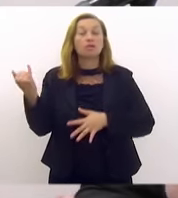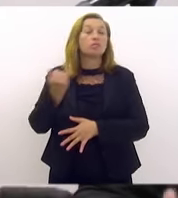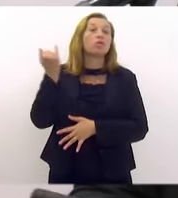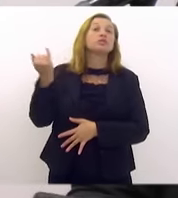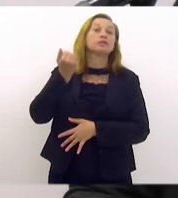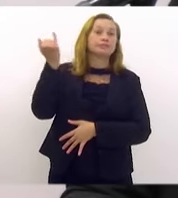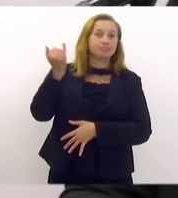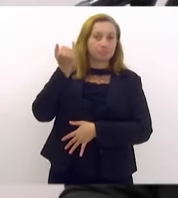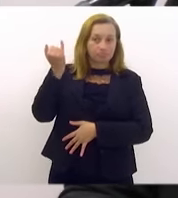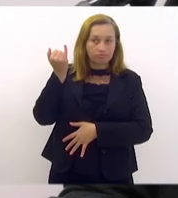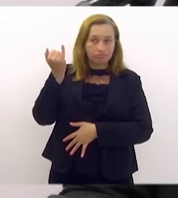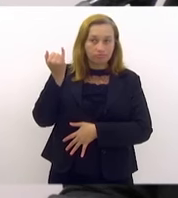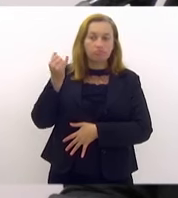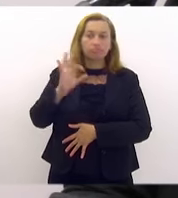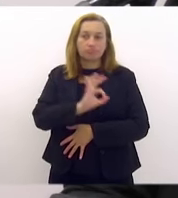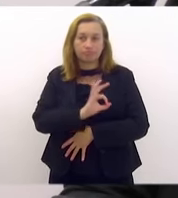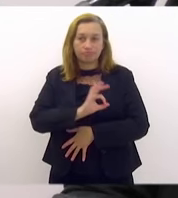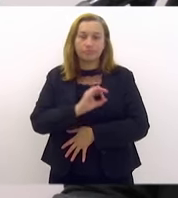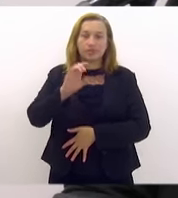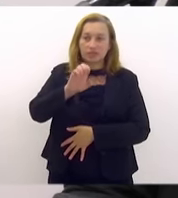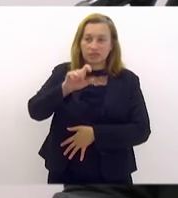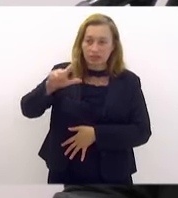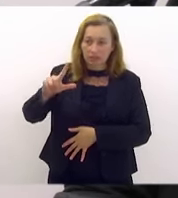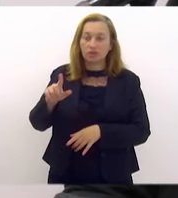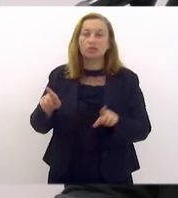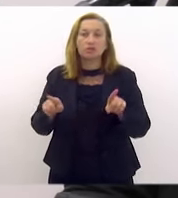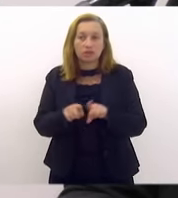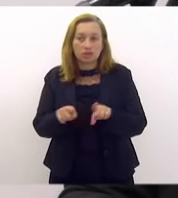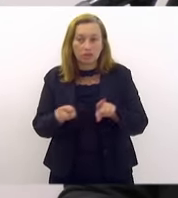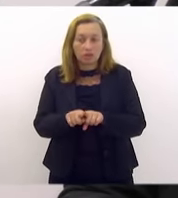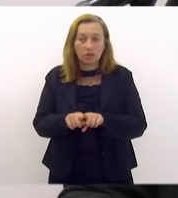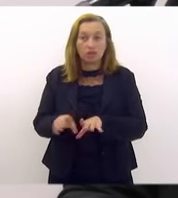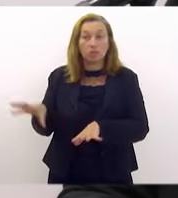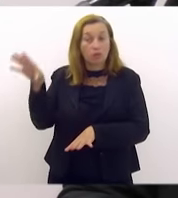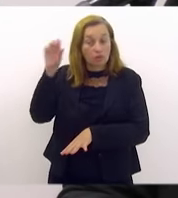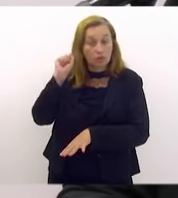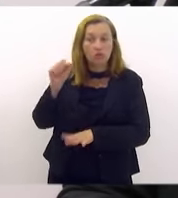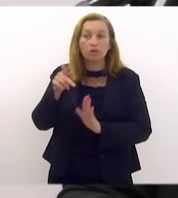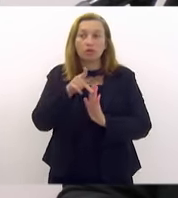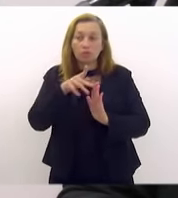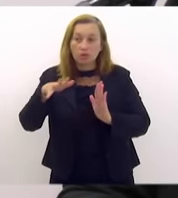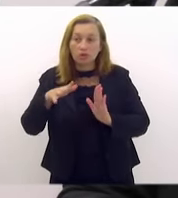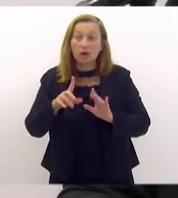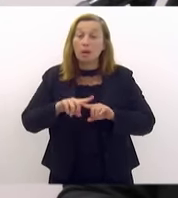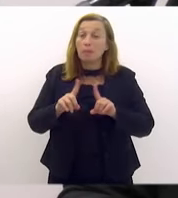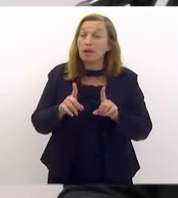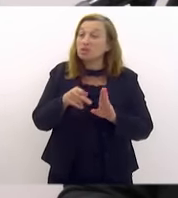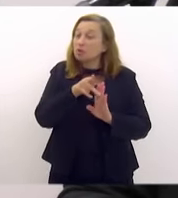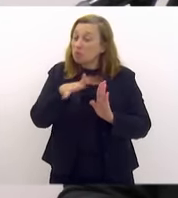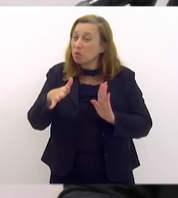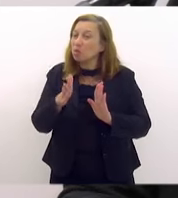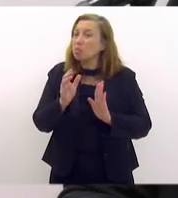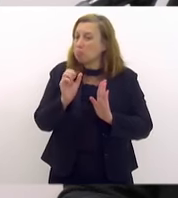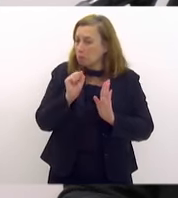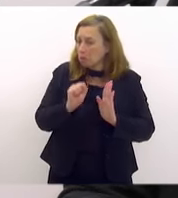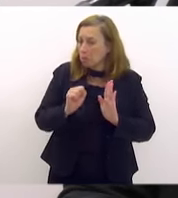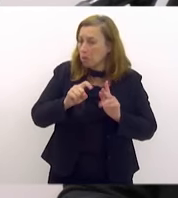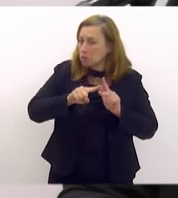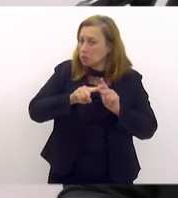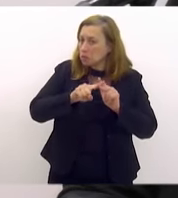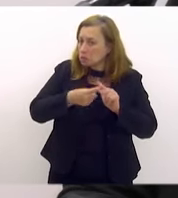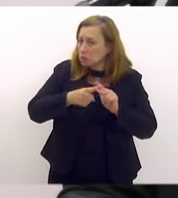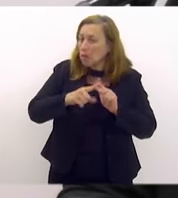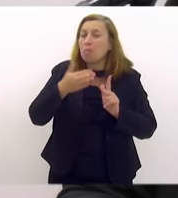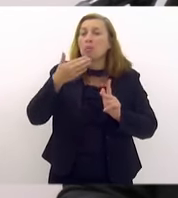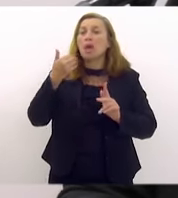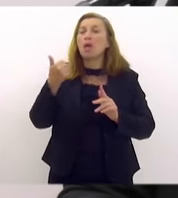e na Polícia Civil também já existe como nós ouvimos dos membros da Polícia Civil um protocolo mas do protocolo ele pode ser aperfeiçoado e deve ser